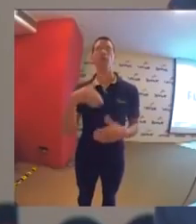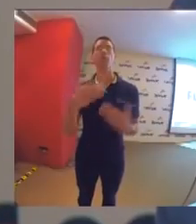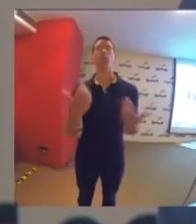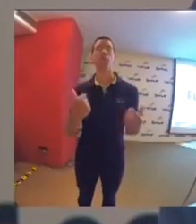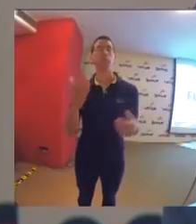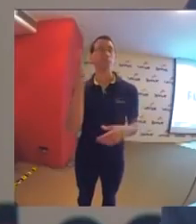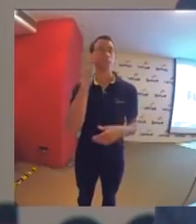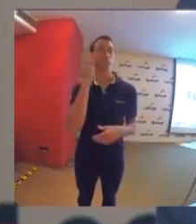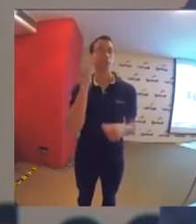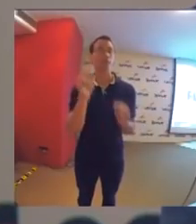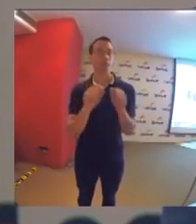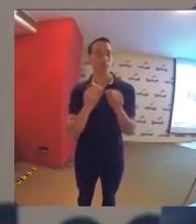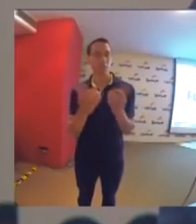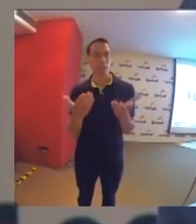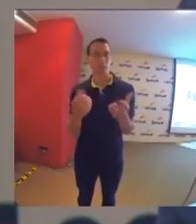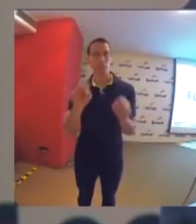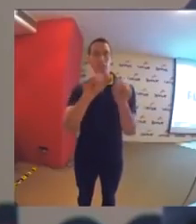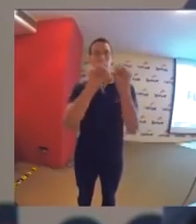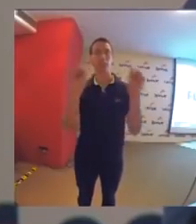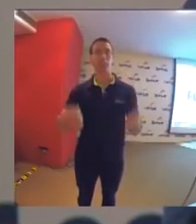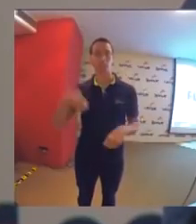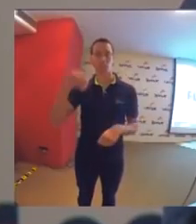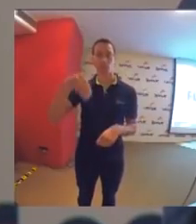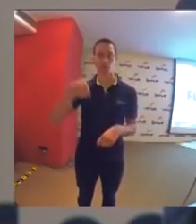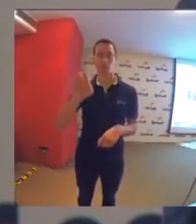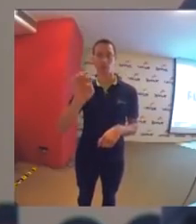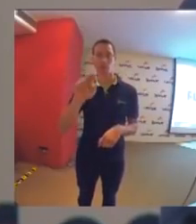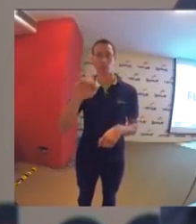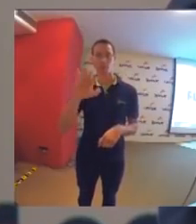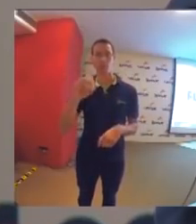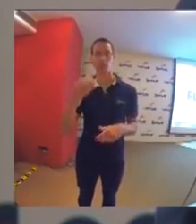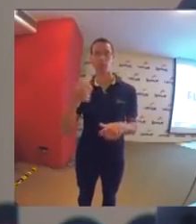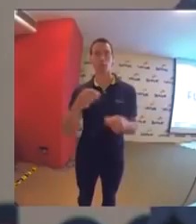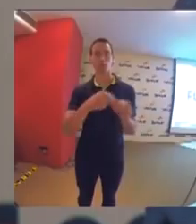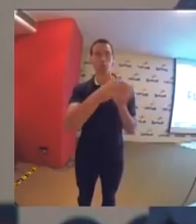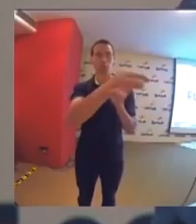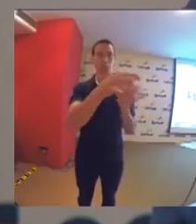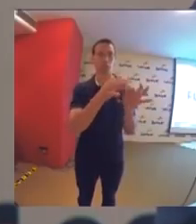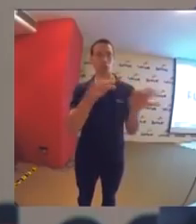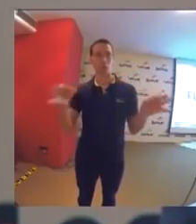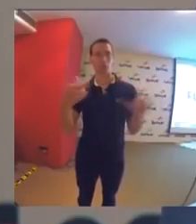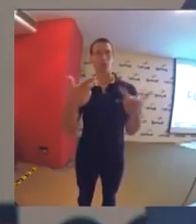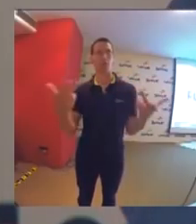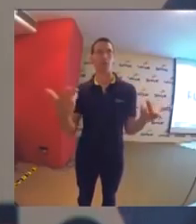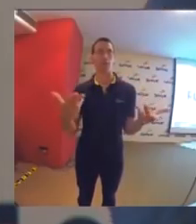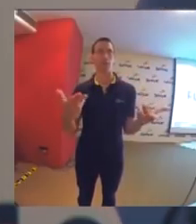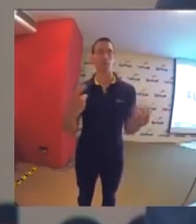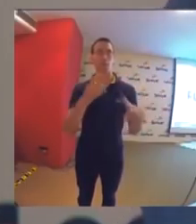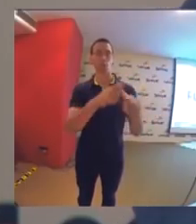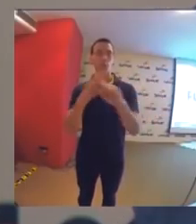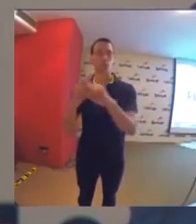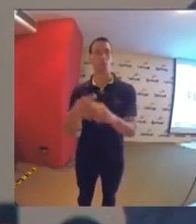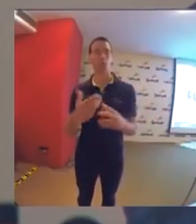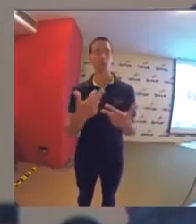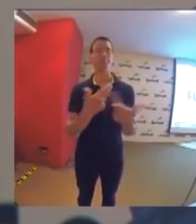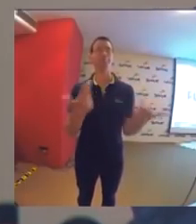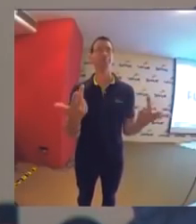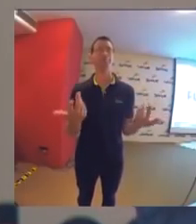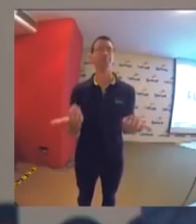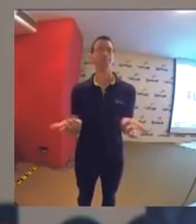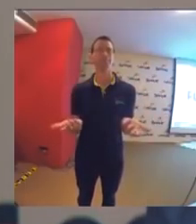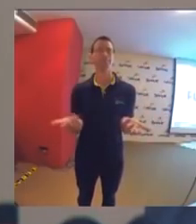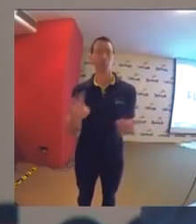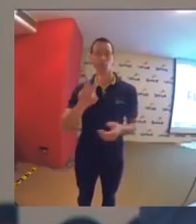métrico, metro, unidades de medida de comprimento, múltiplos, submúltiplos. Olha, o que é que tem à volta? À volta tem